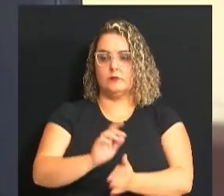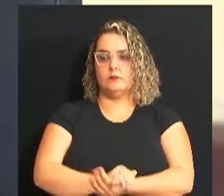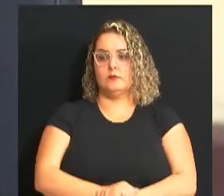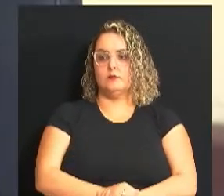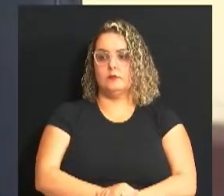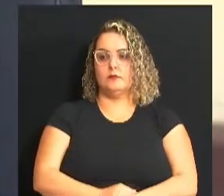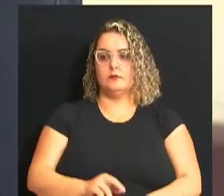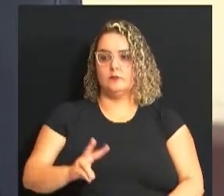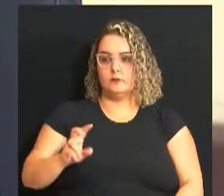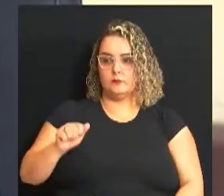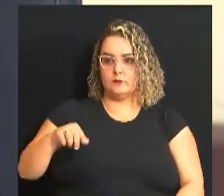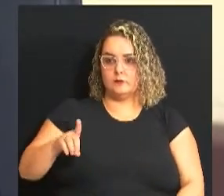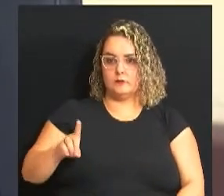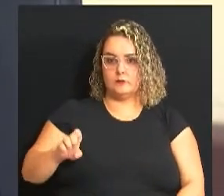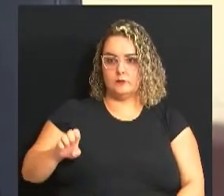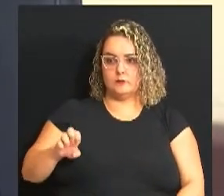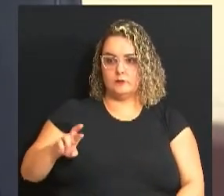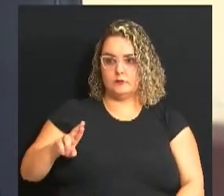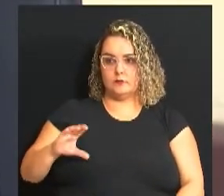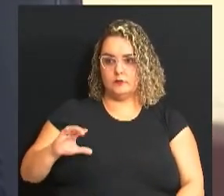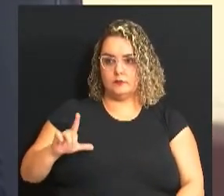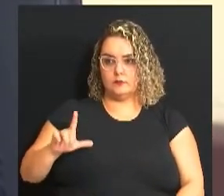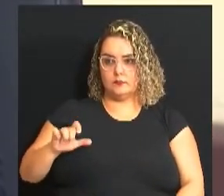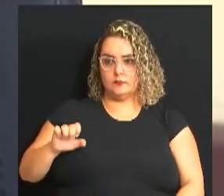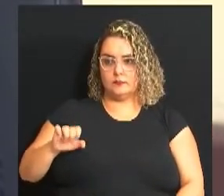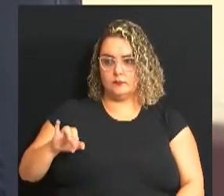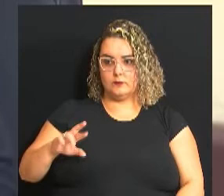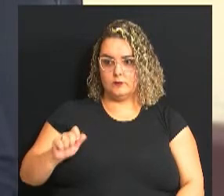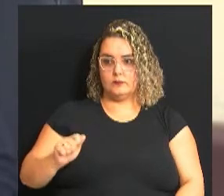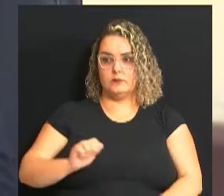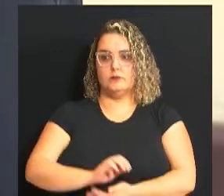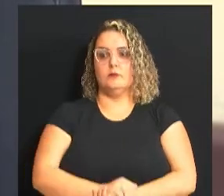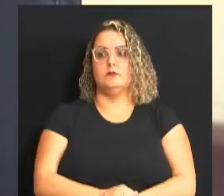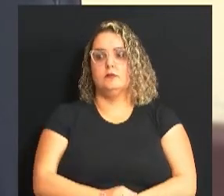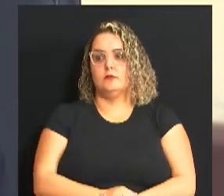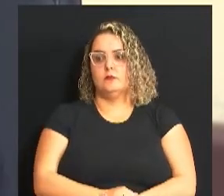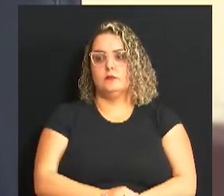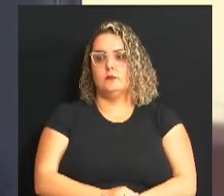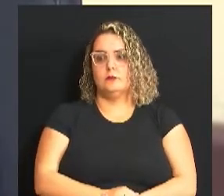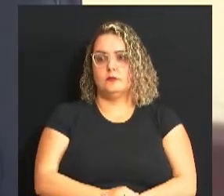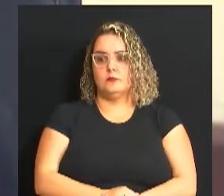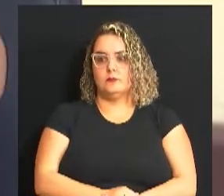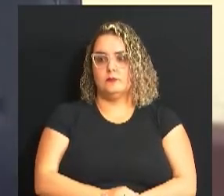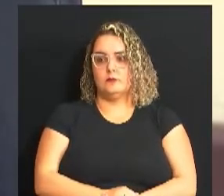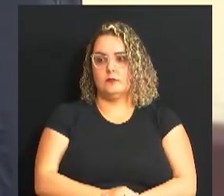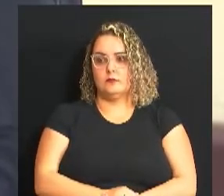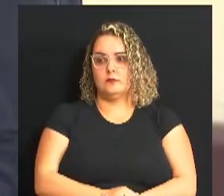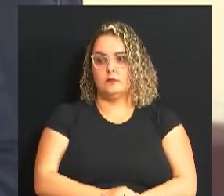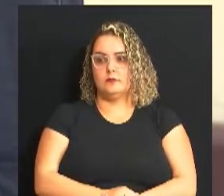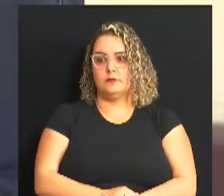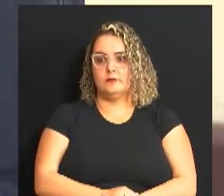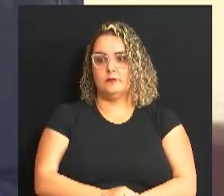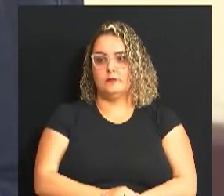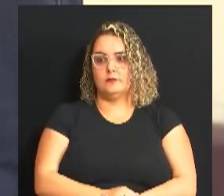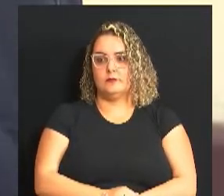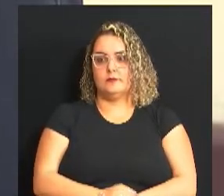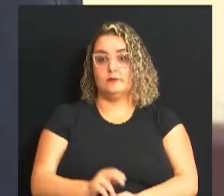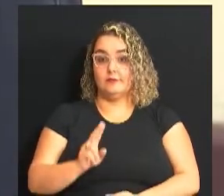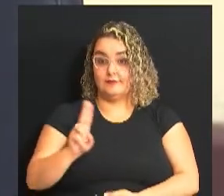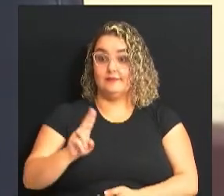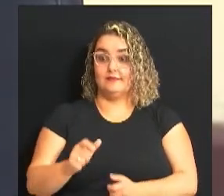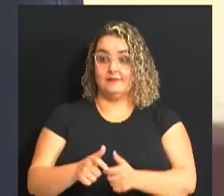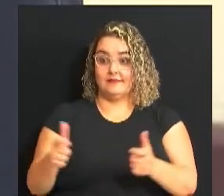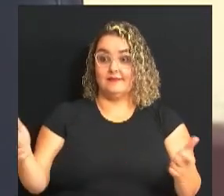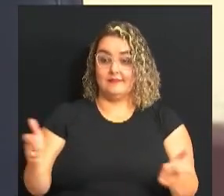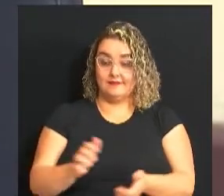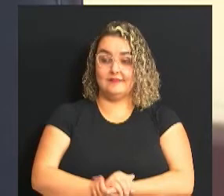Vanderkleia Moro, secretária de Assistência Social. O nome da pasta é grande, né, mas toda vez